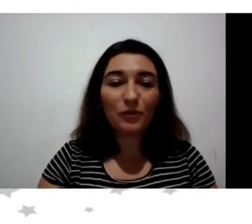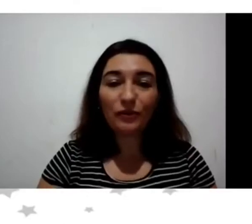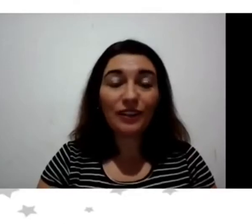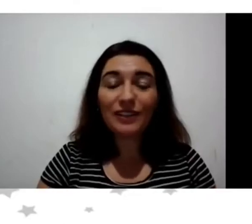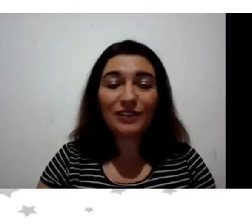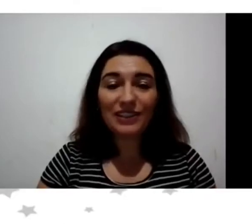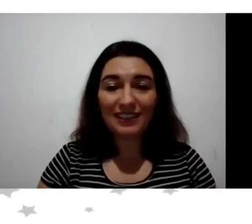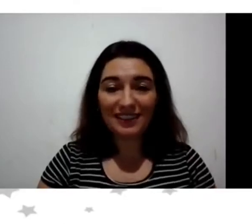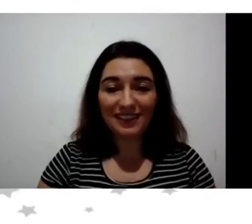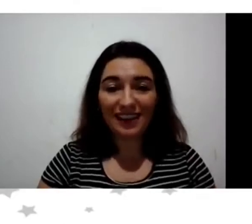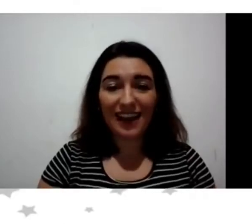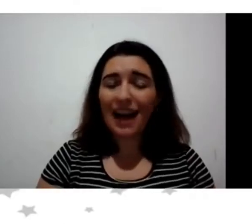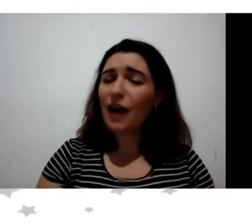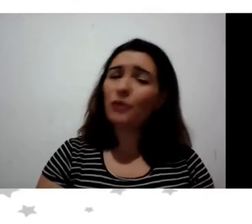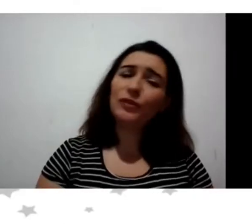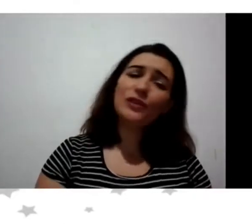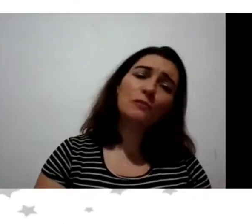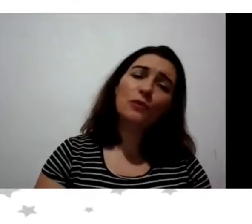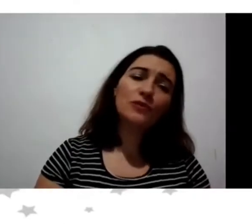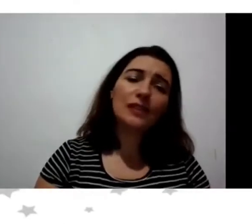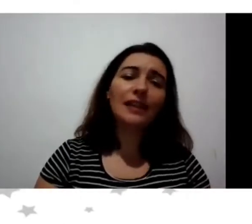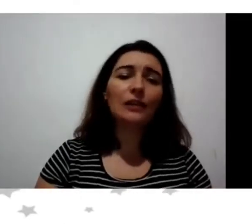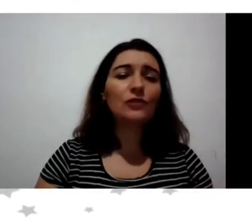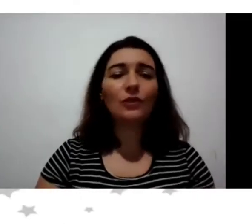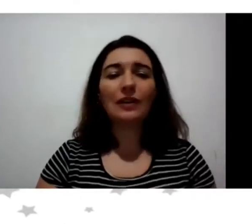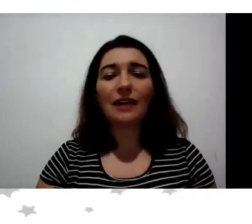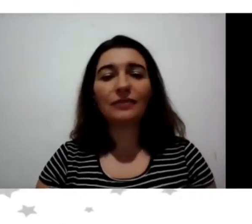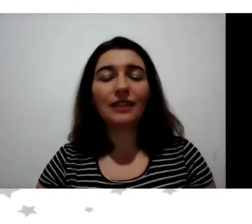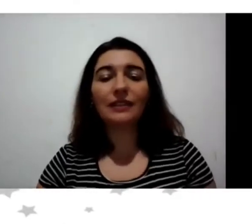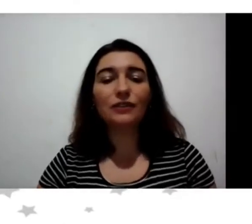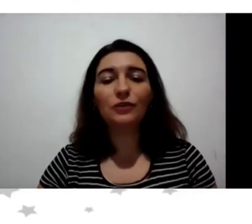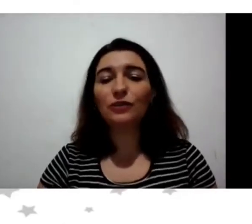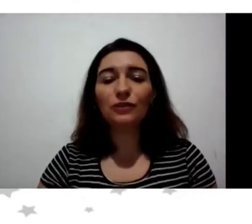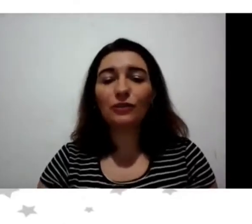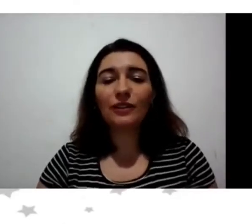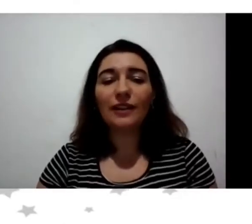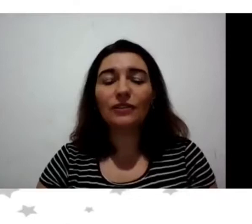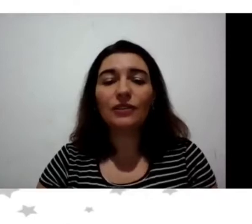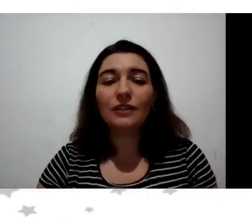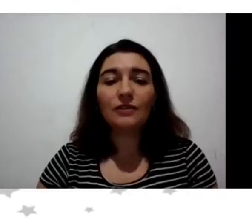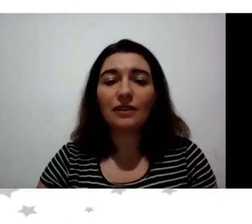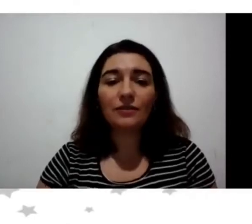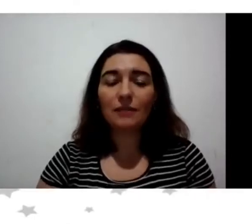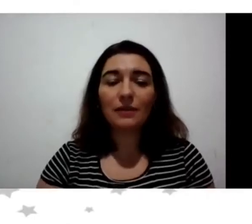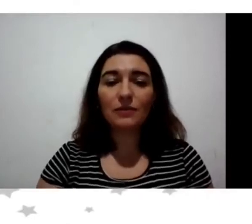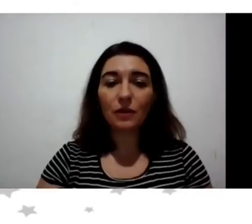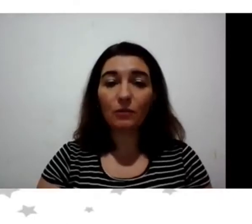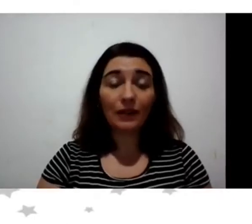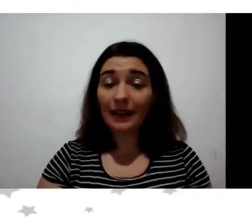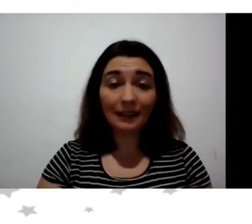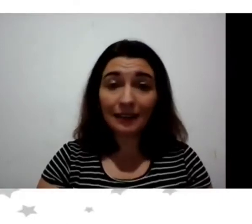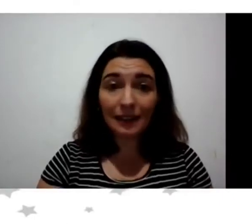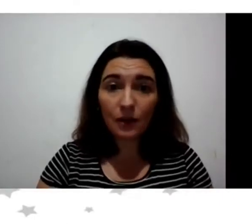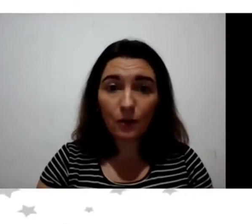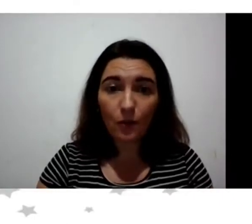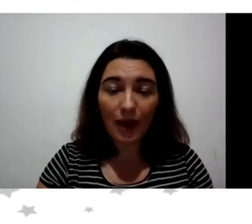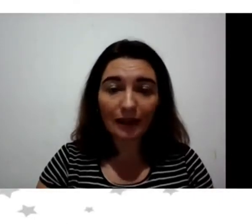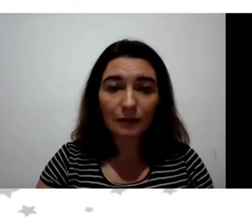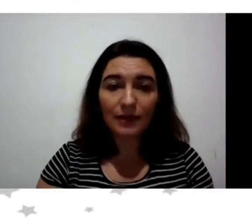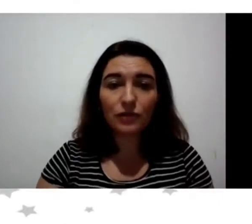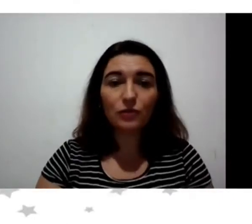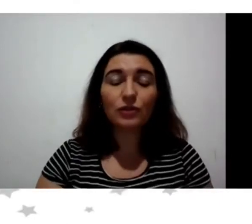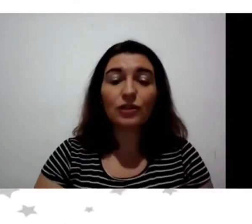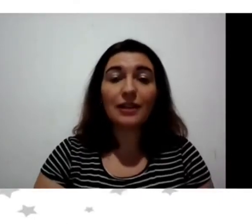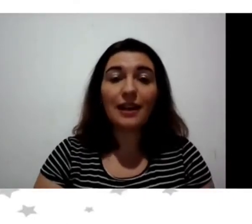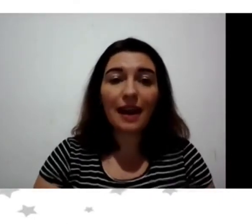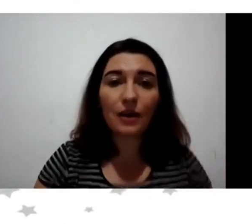por ouvintes. Ouvintes bonzinhos que olhavam aqueles surdos coitadinhos que não sabiam se comunicar. Não, a